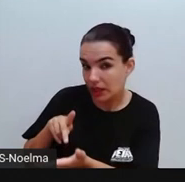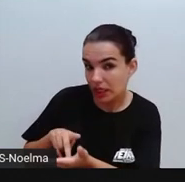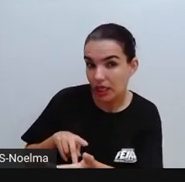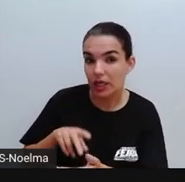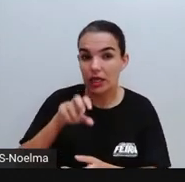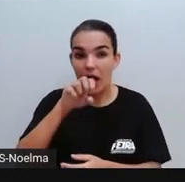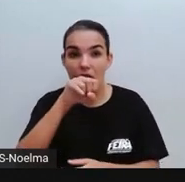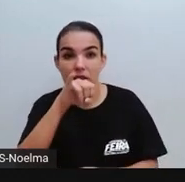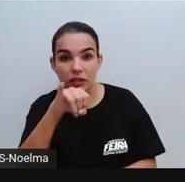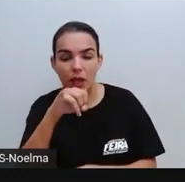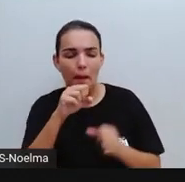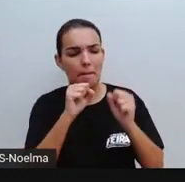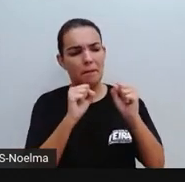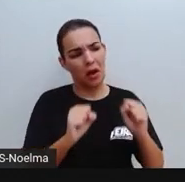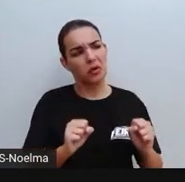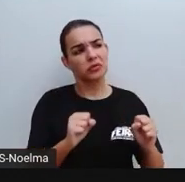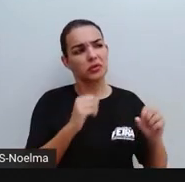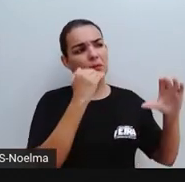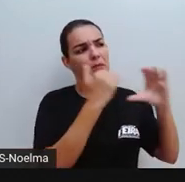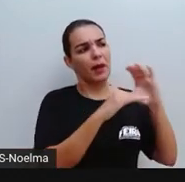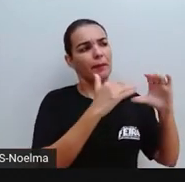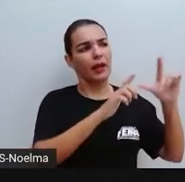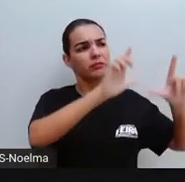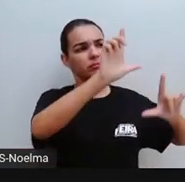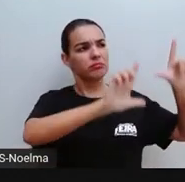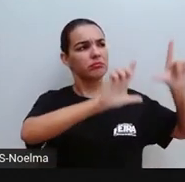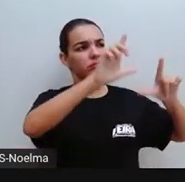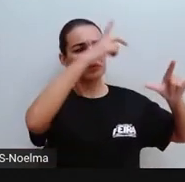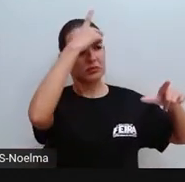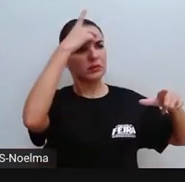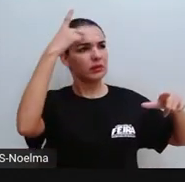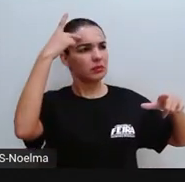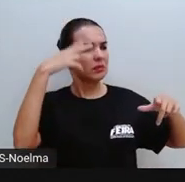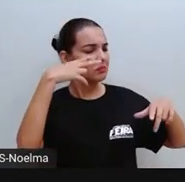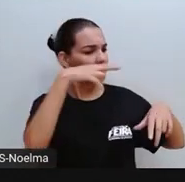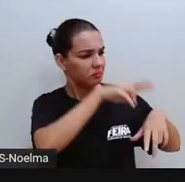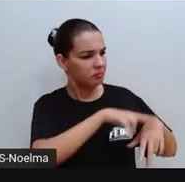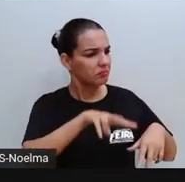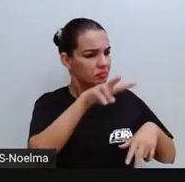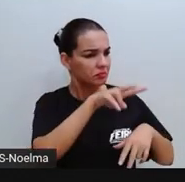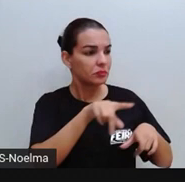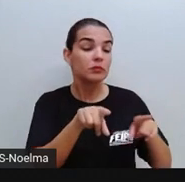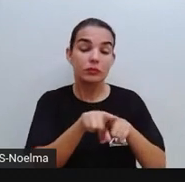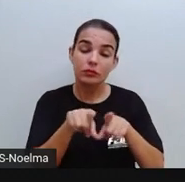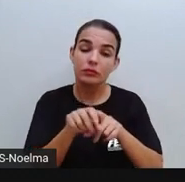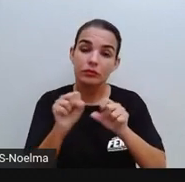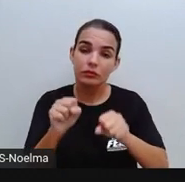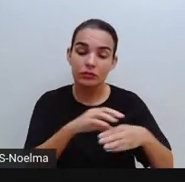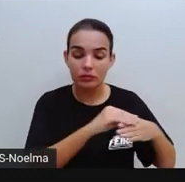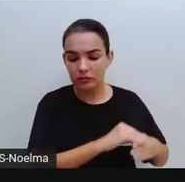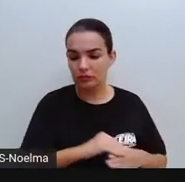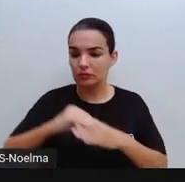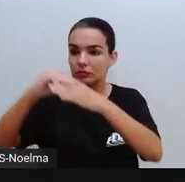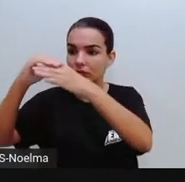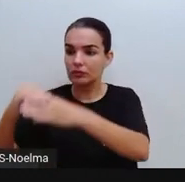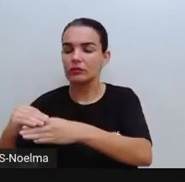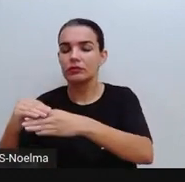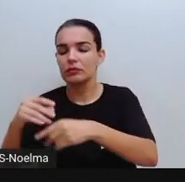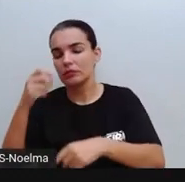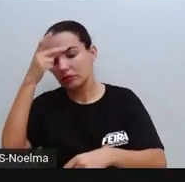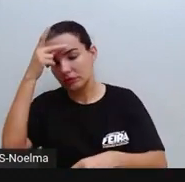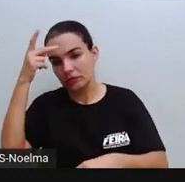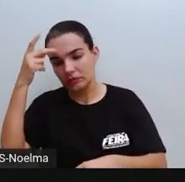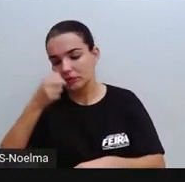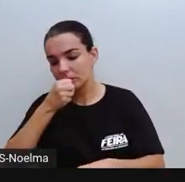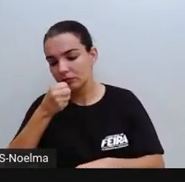vai ver se é relevante para passar para o público e ele vai designar ali um repórter para ir até